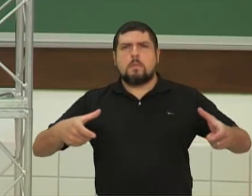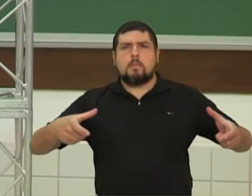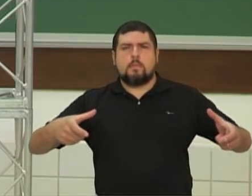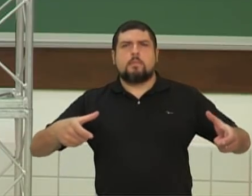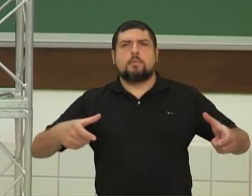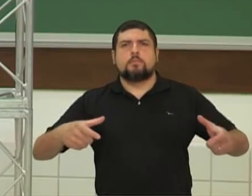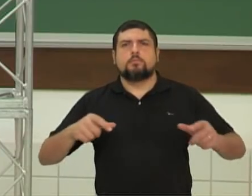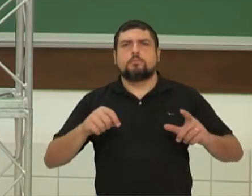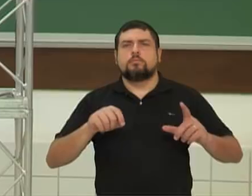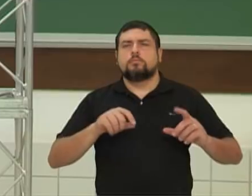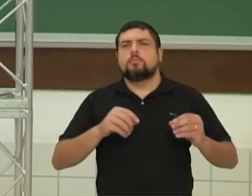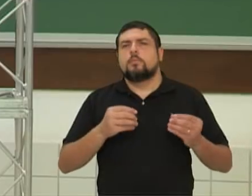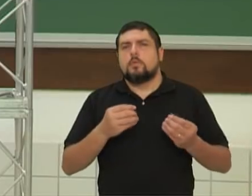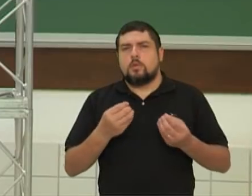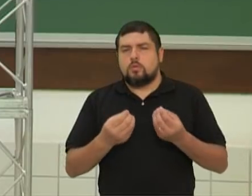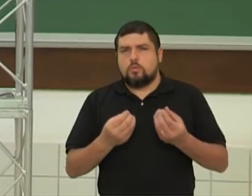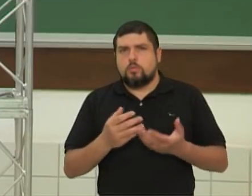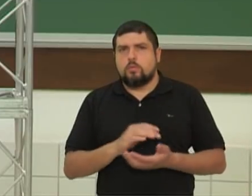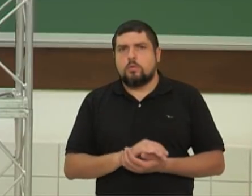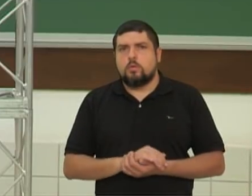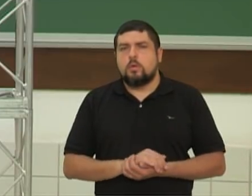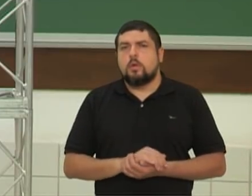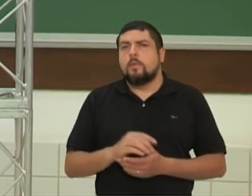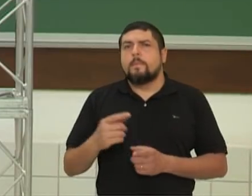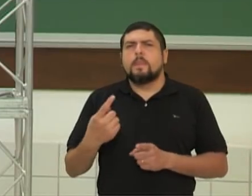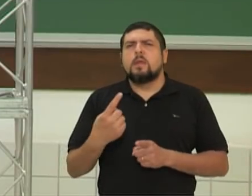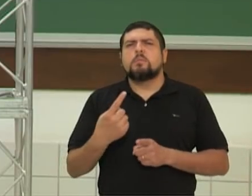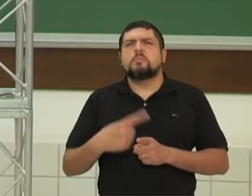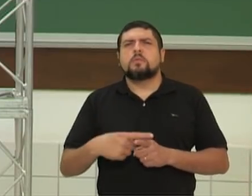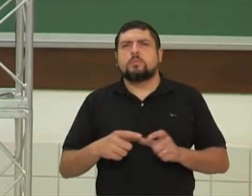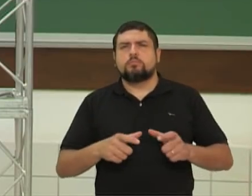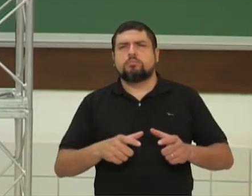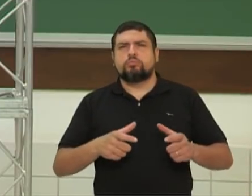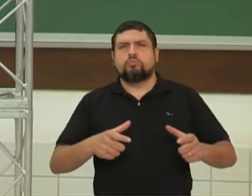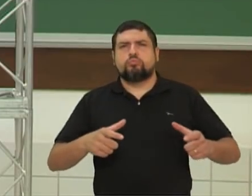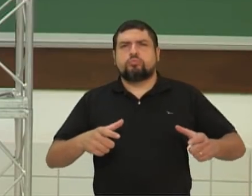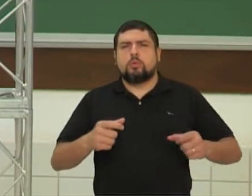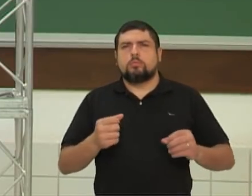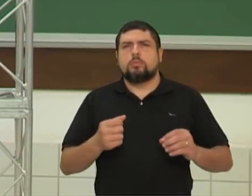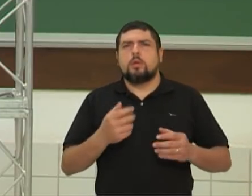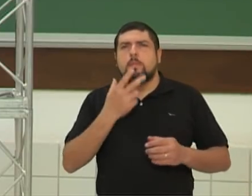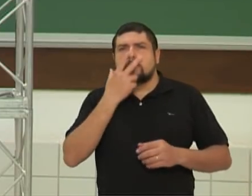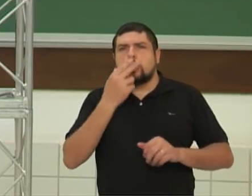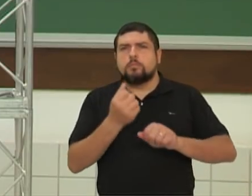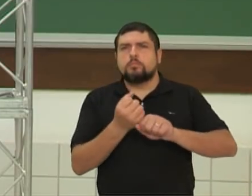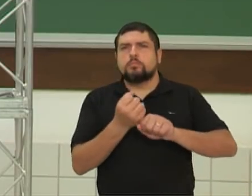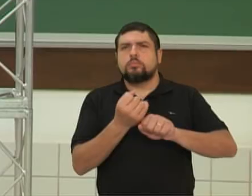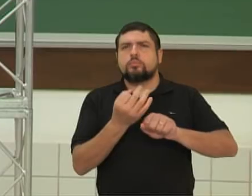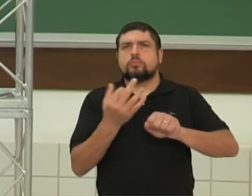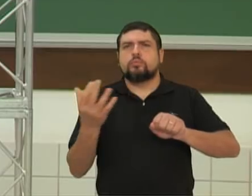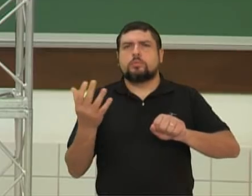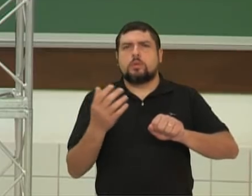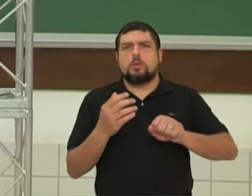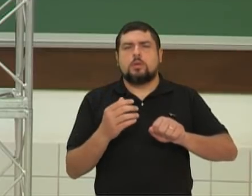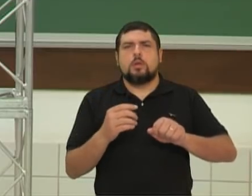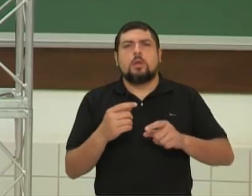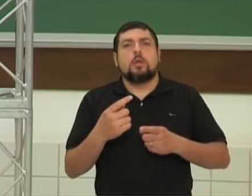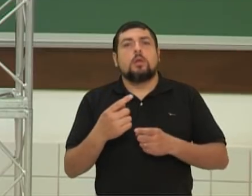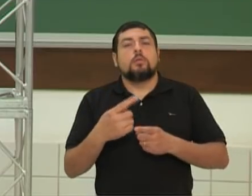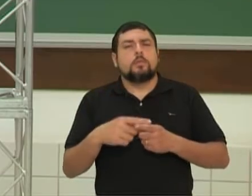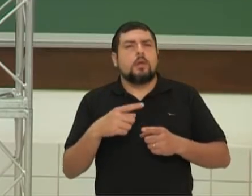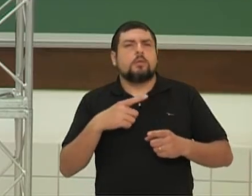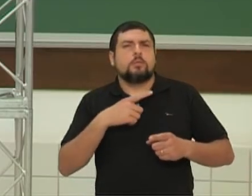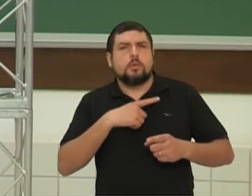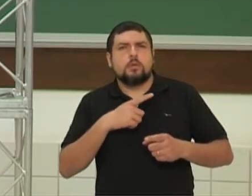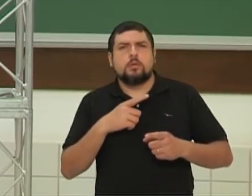crescimento exponencial. É porque a tratativa do crescimento, porque você sempre tem um fator que ele